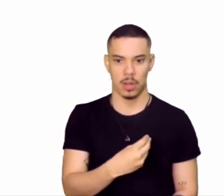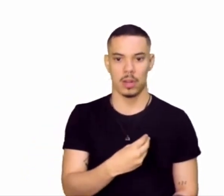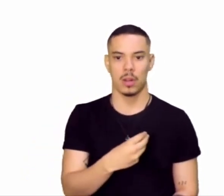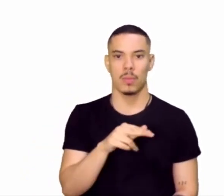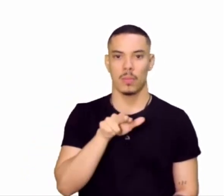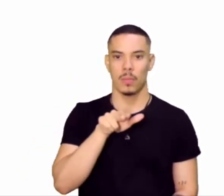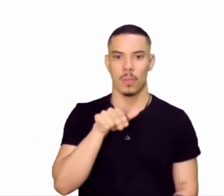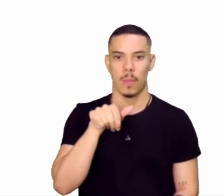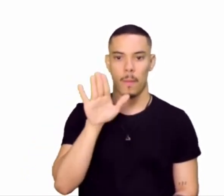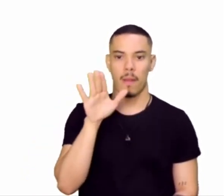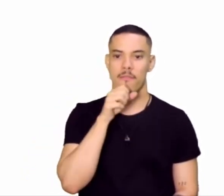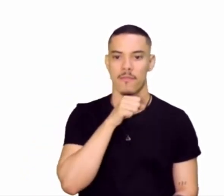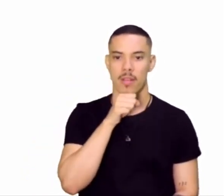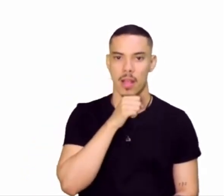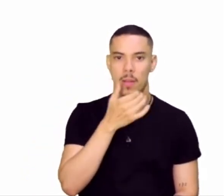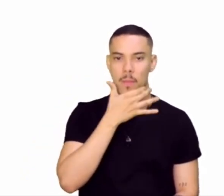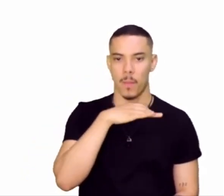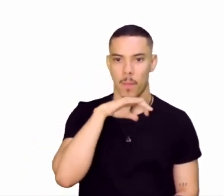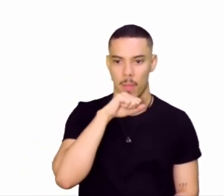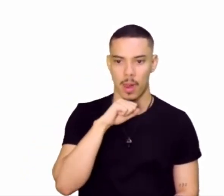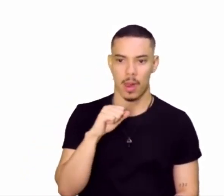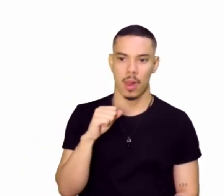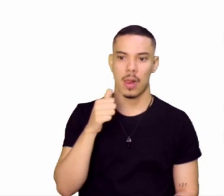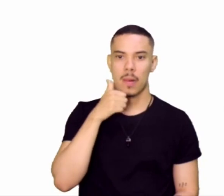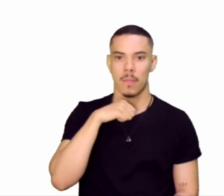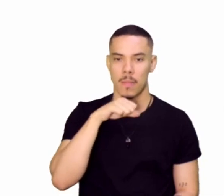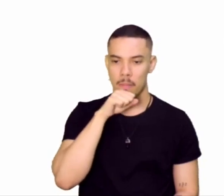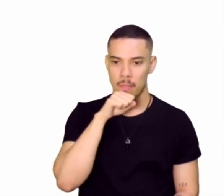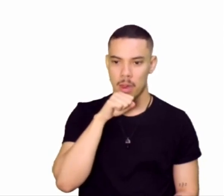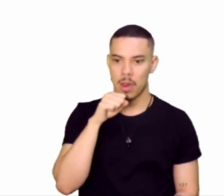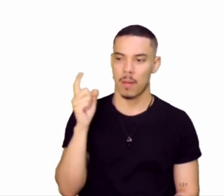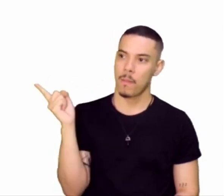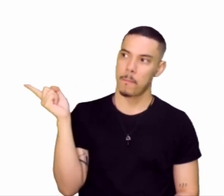mais velho, seu pai e sua mãe.